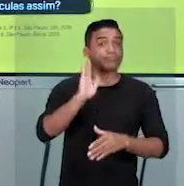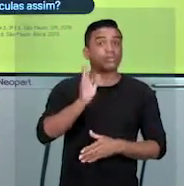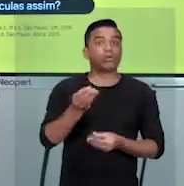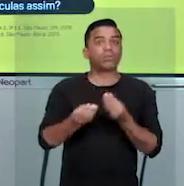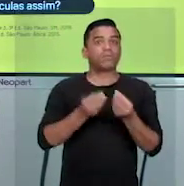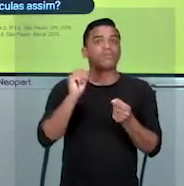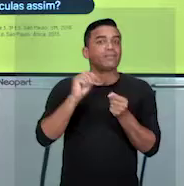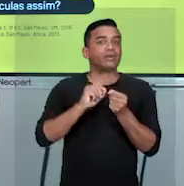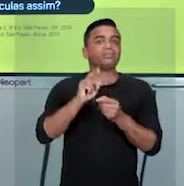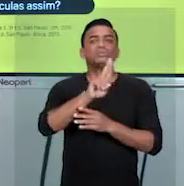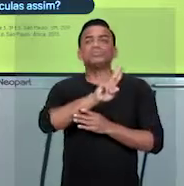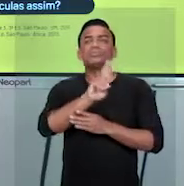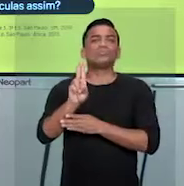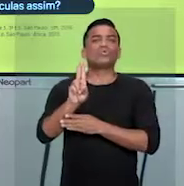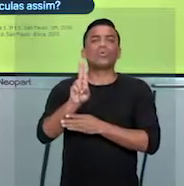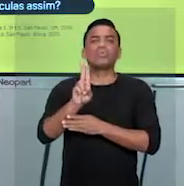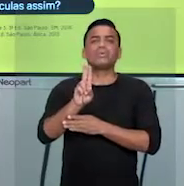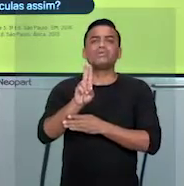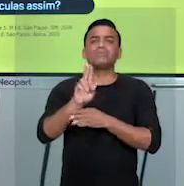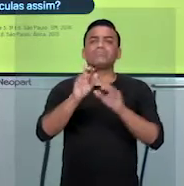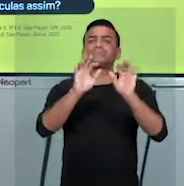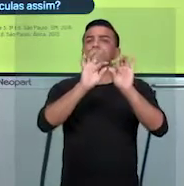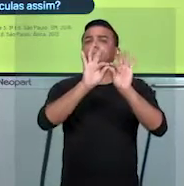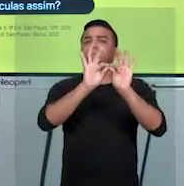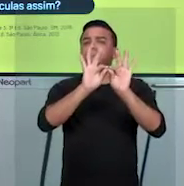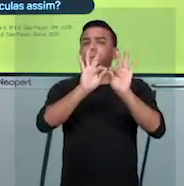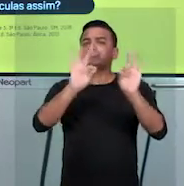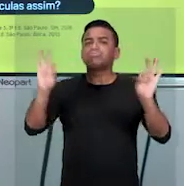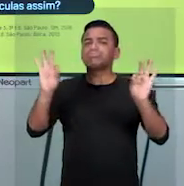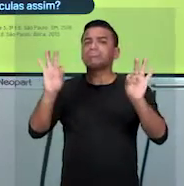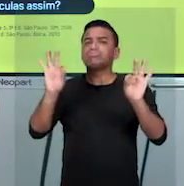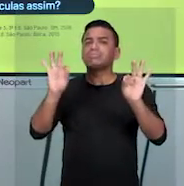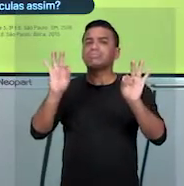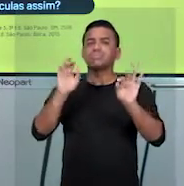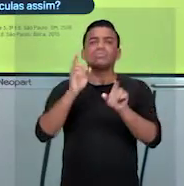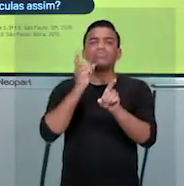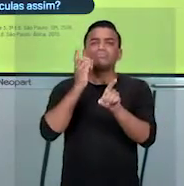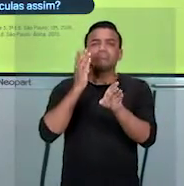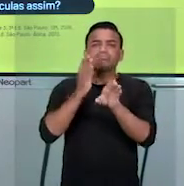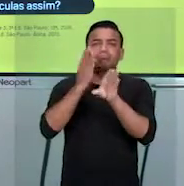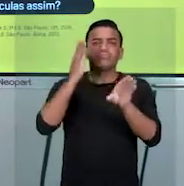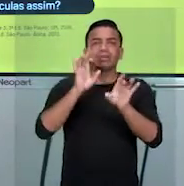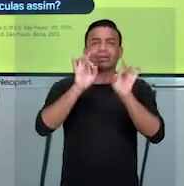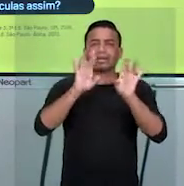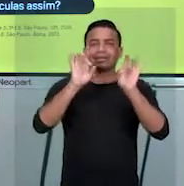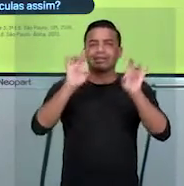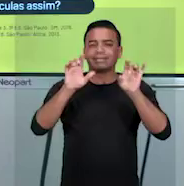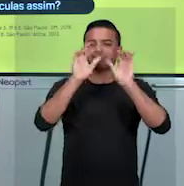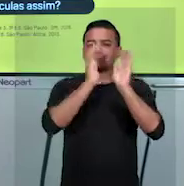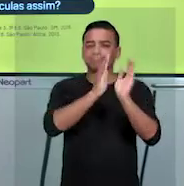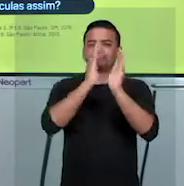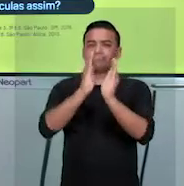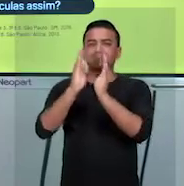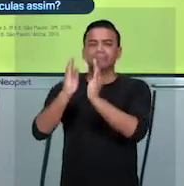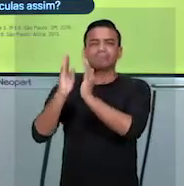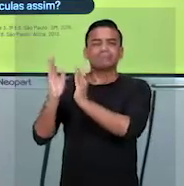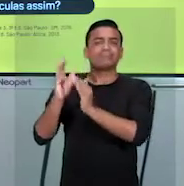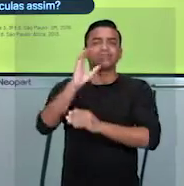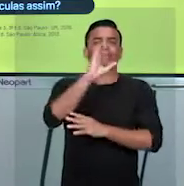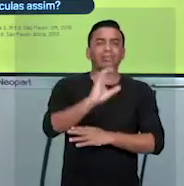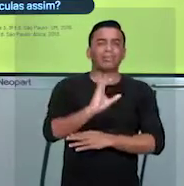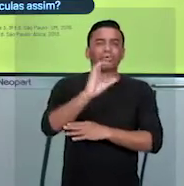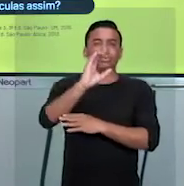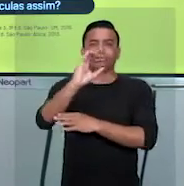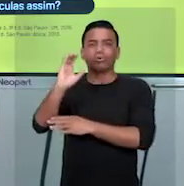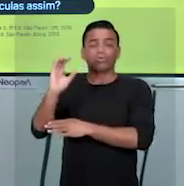então, nomear uma estrutura dessa? Ou seja, identificar cada uma dessas posições do carbono e